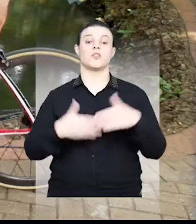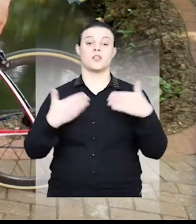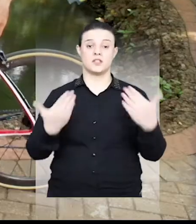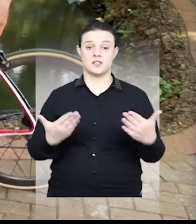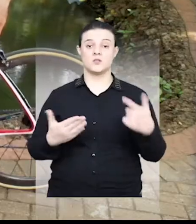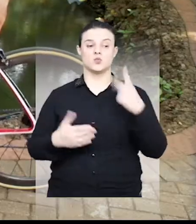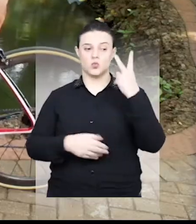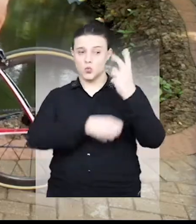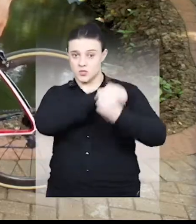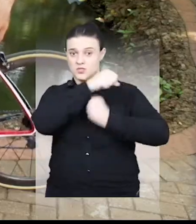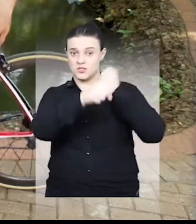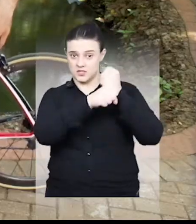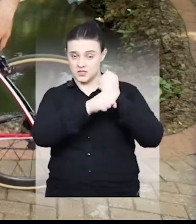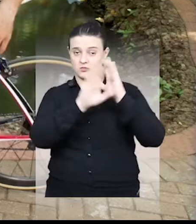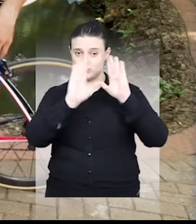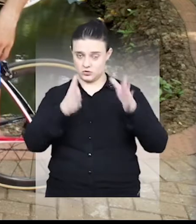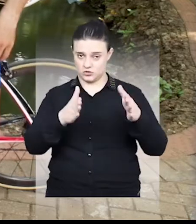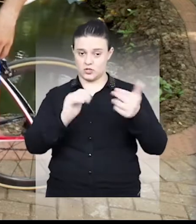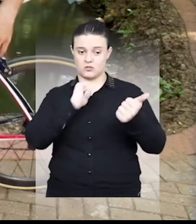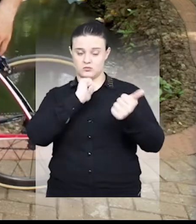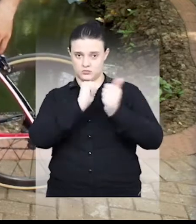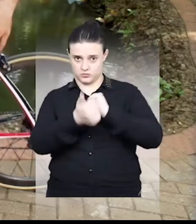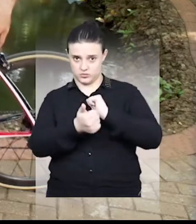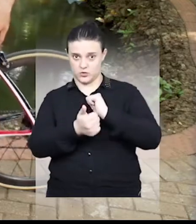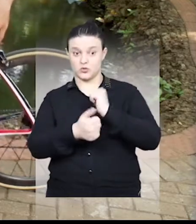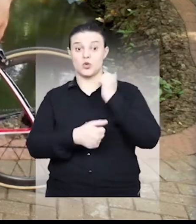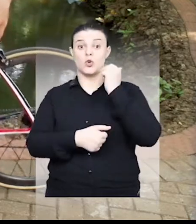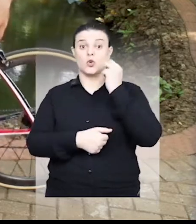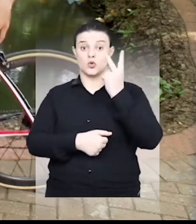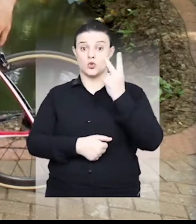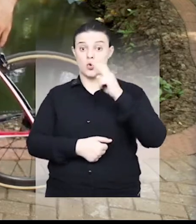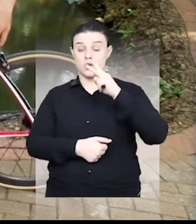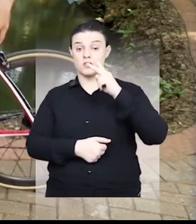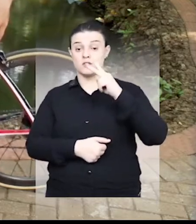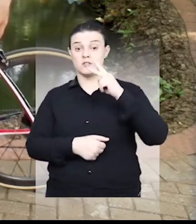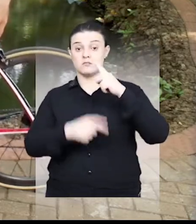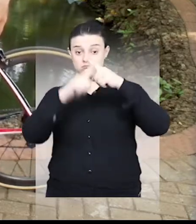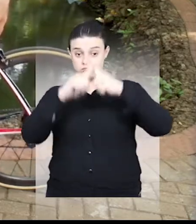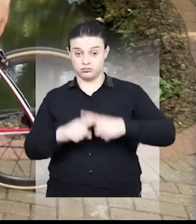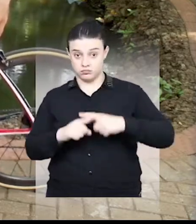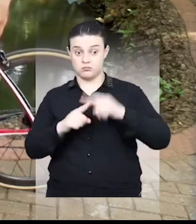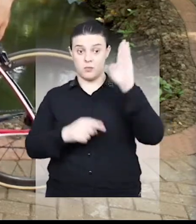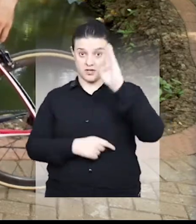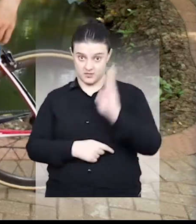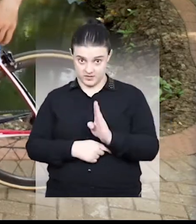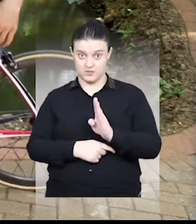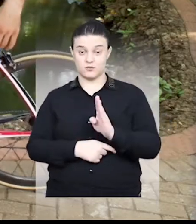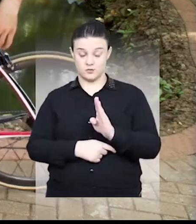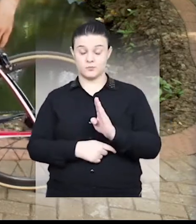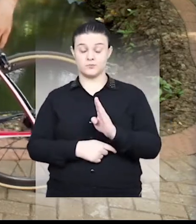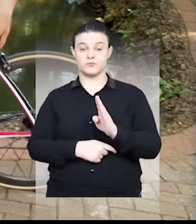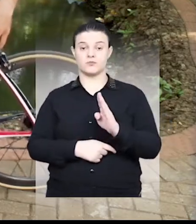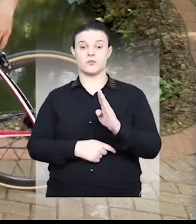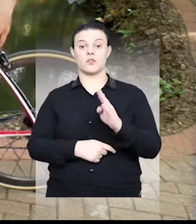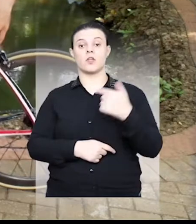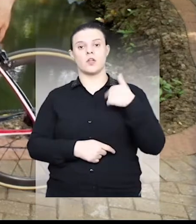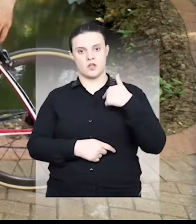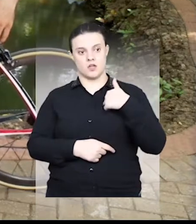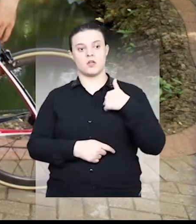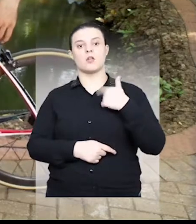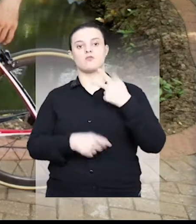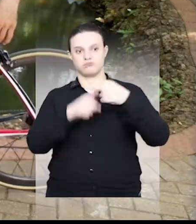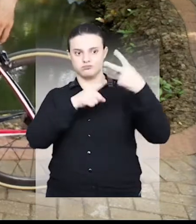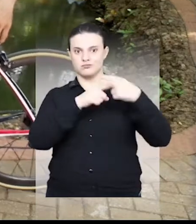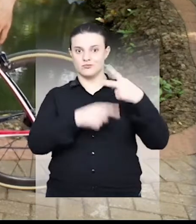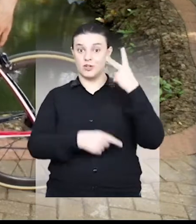Então, são 2 anos no esporte, com 2 campeonatos brasileiros e, no caso, sou